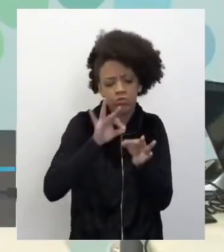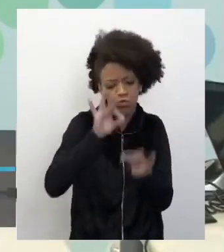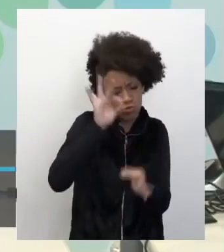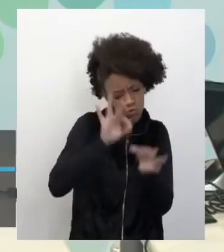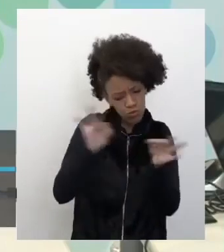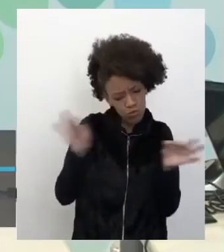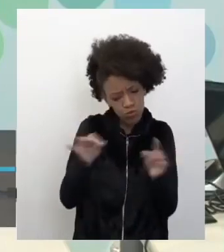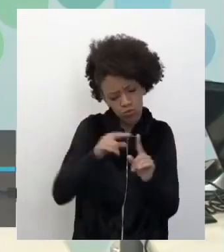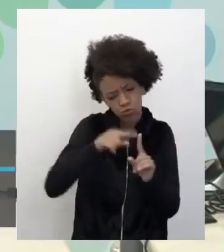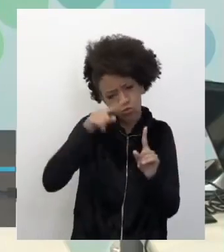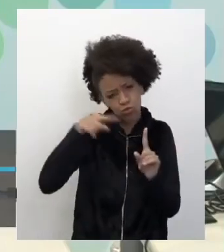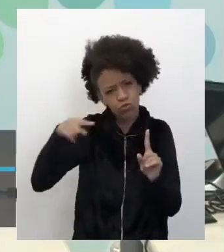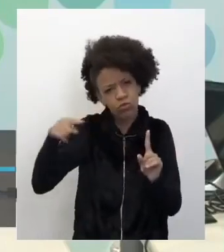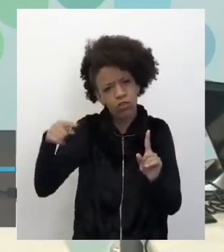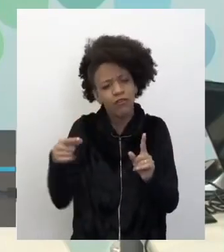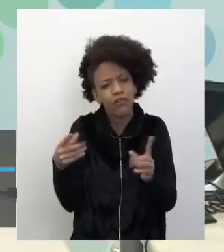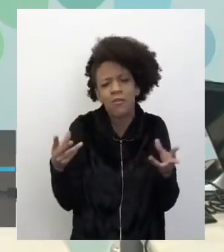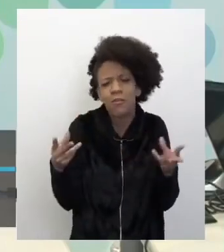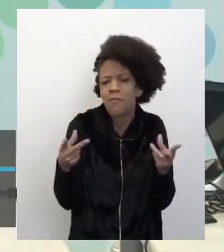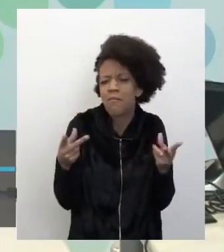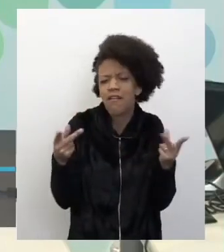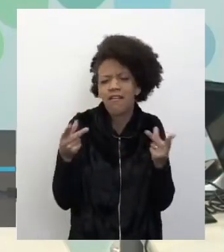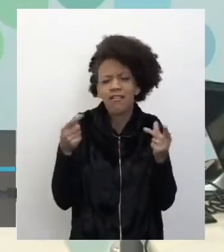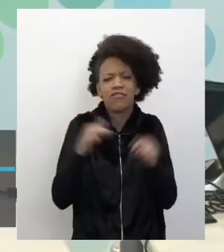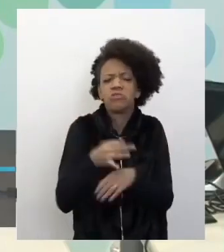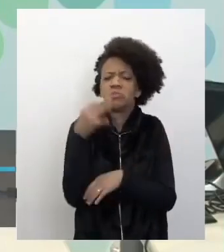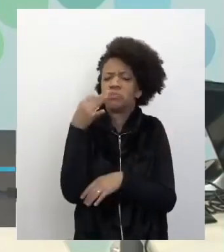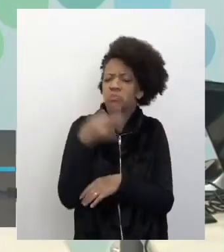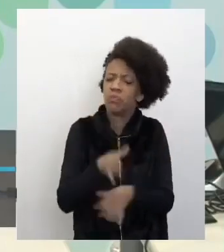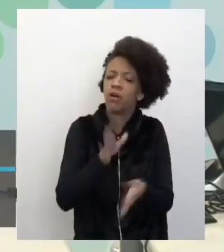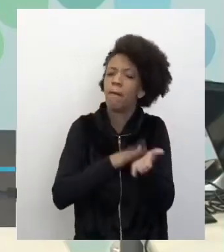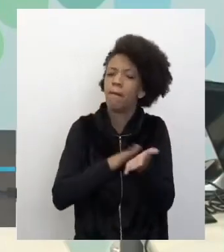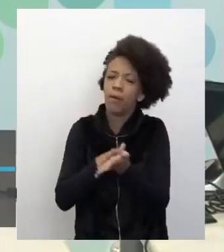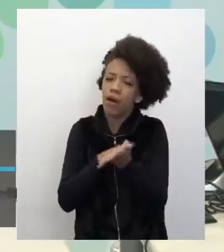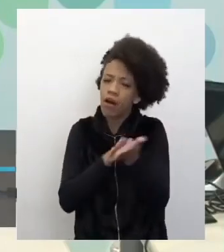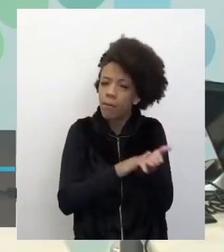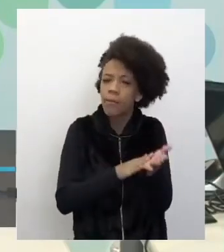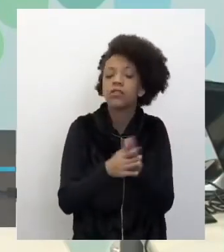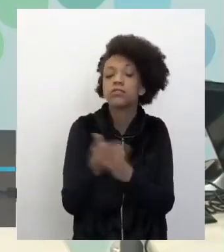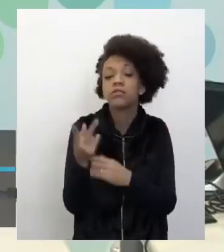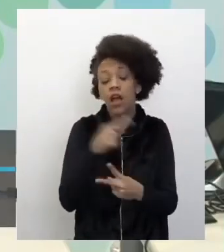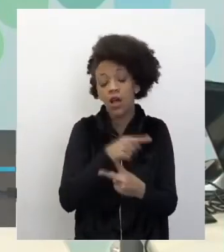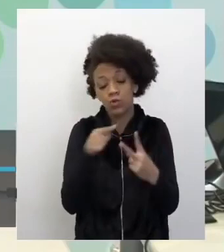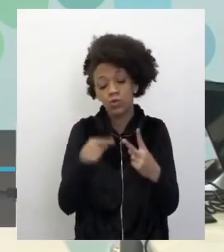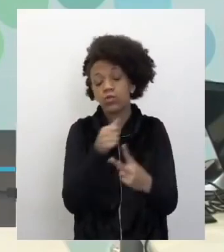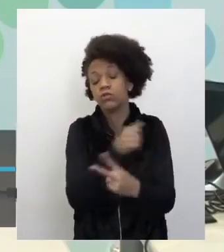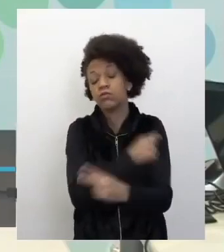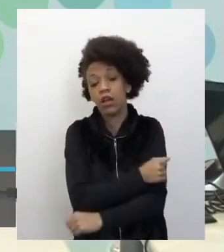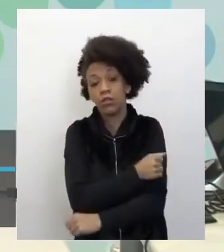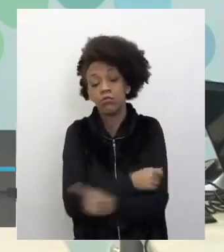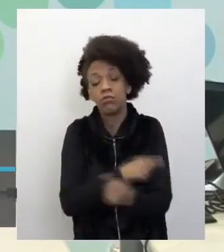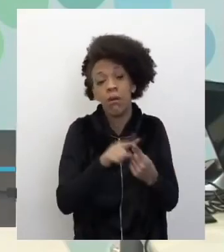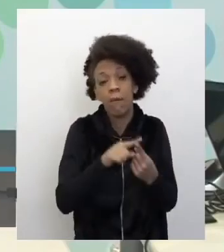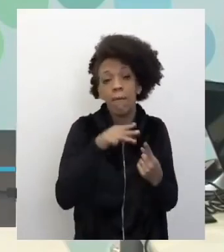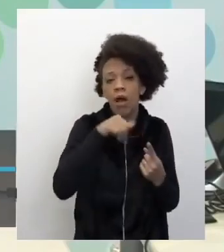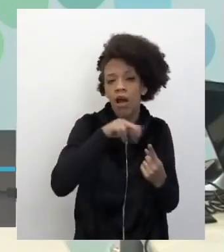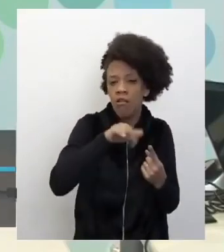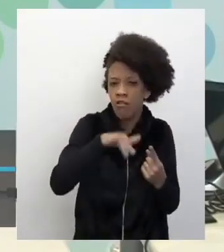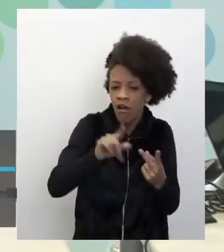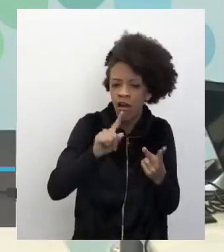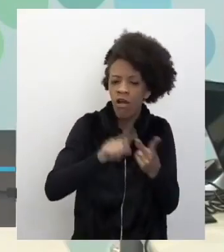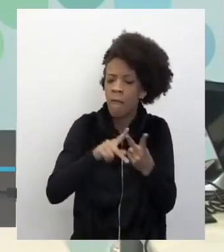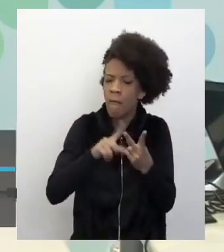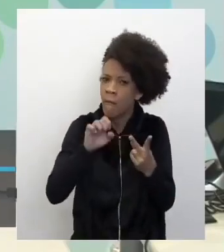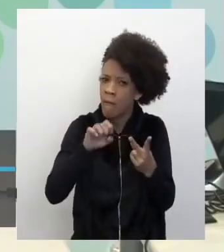maquete. Ficou super bacana, super bem feito. Parabéns aos 2 alunos, a Mariana, ao Pedro Gabriel, por